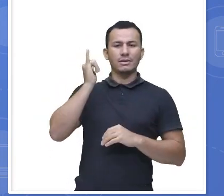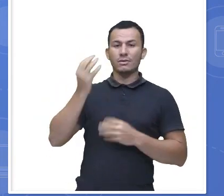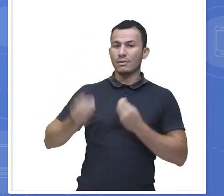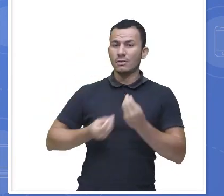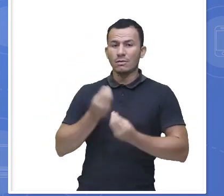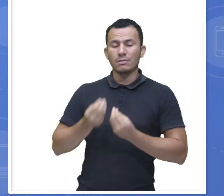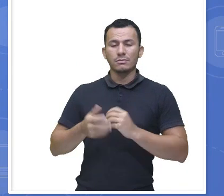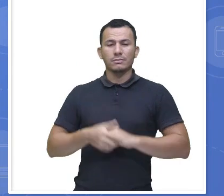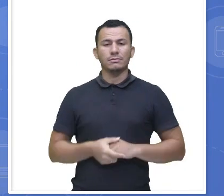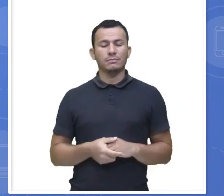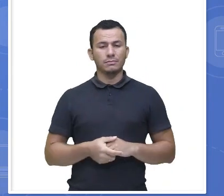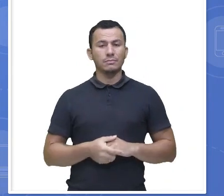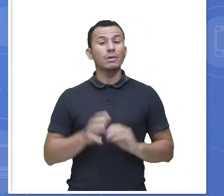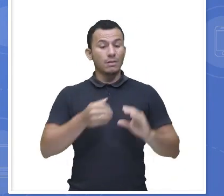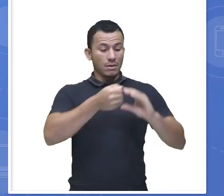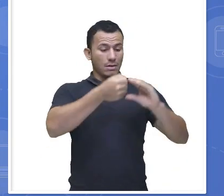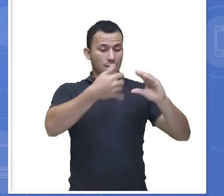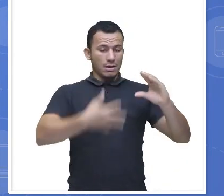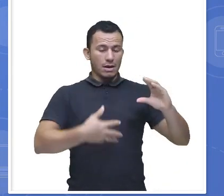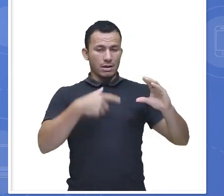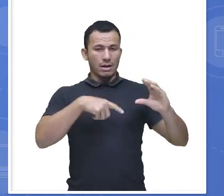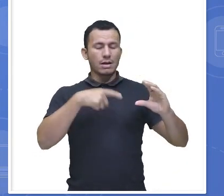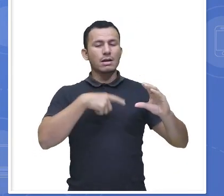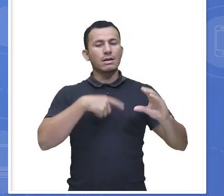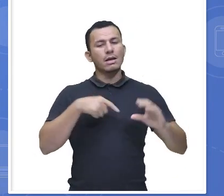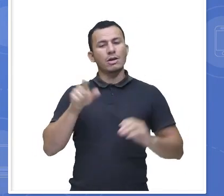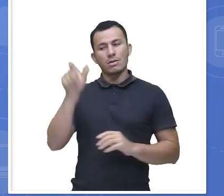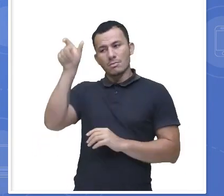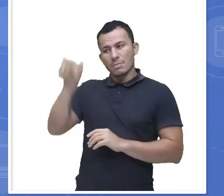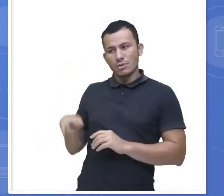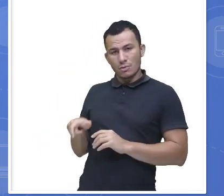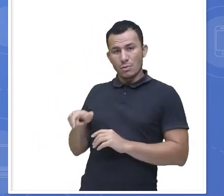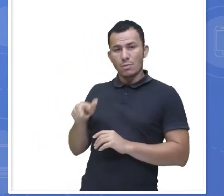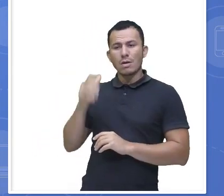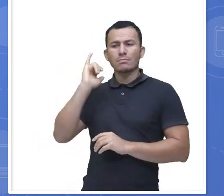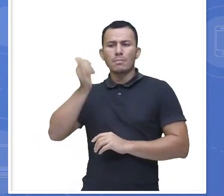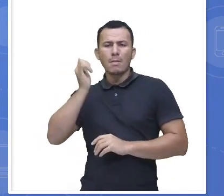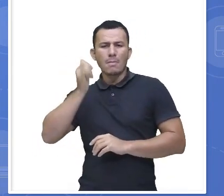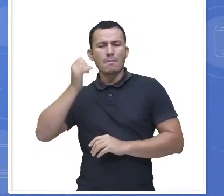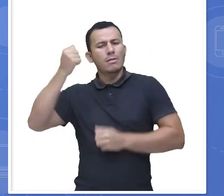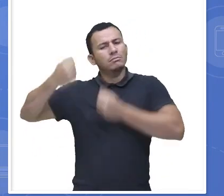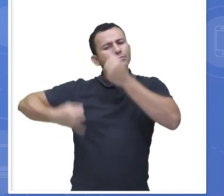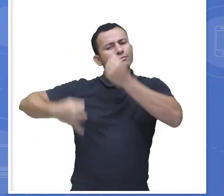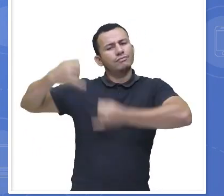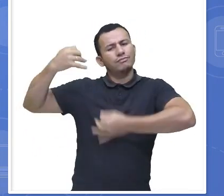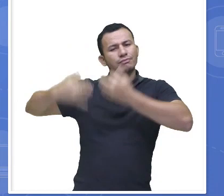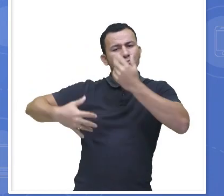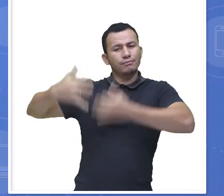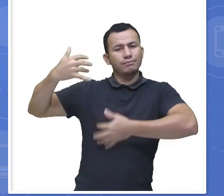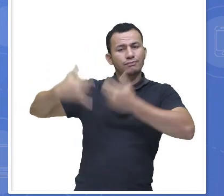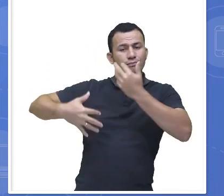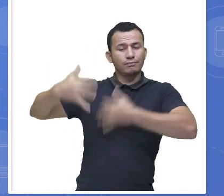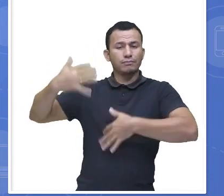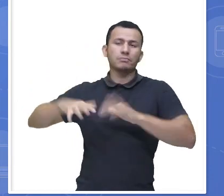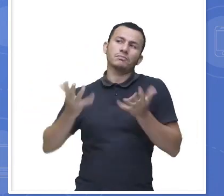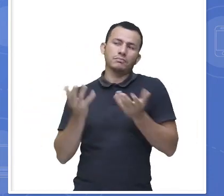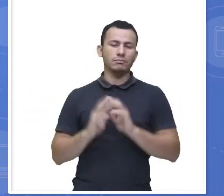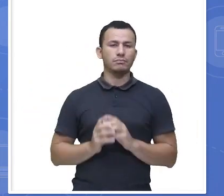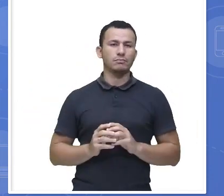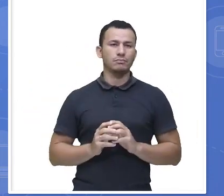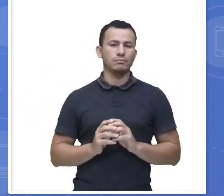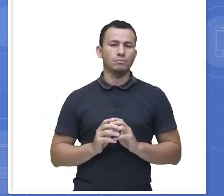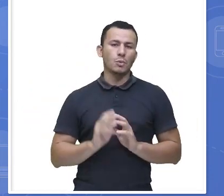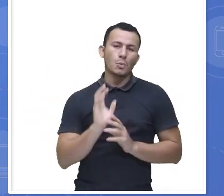pelo fato de um emissor relatar, contar, narrar um evento,